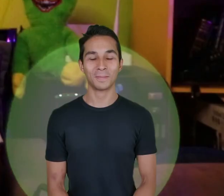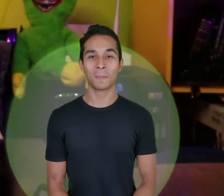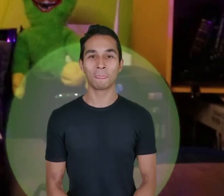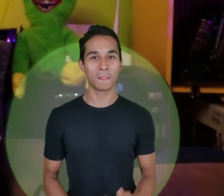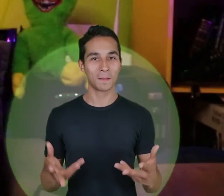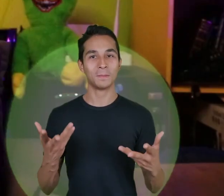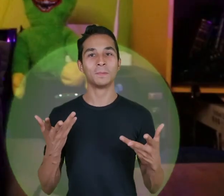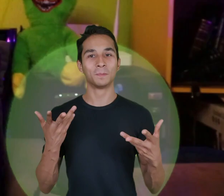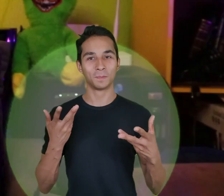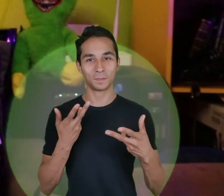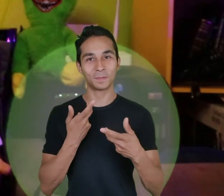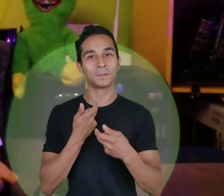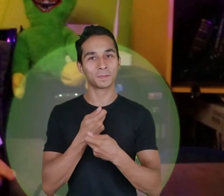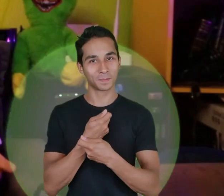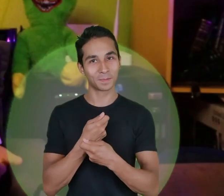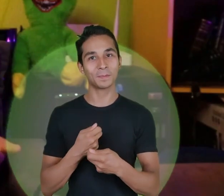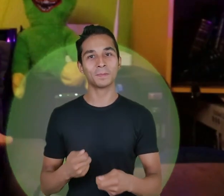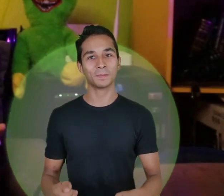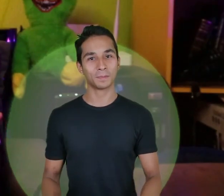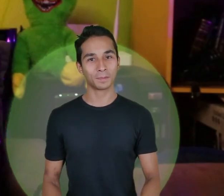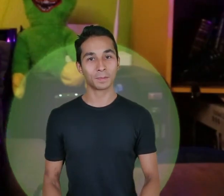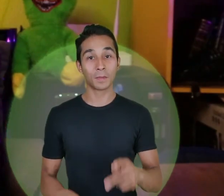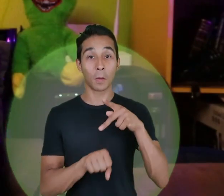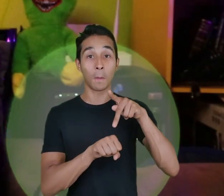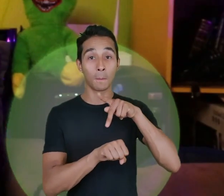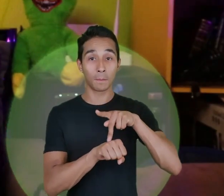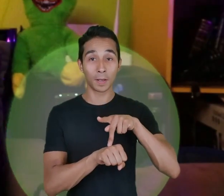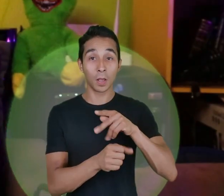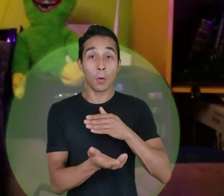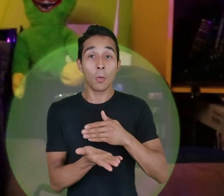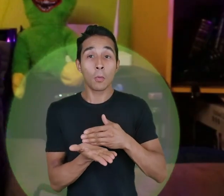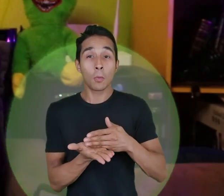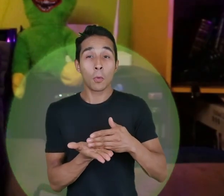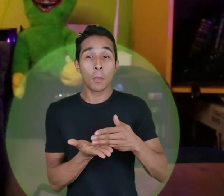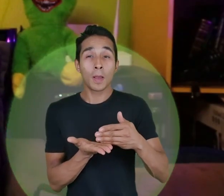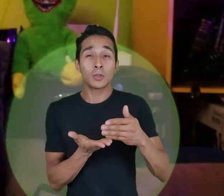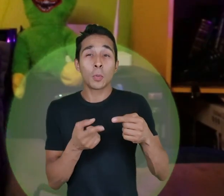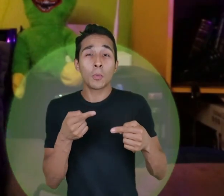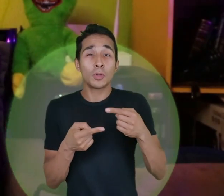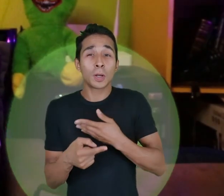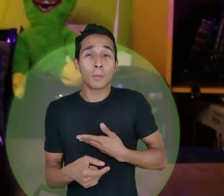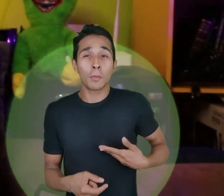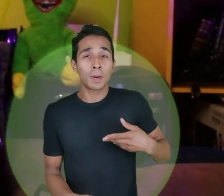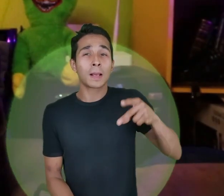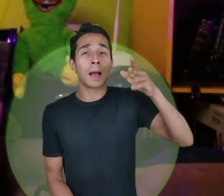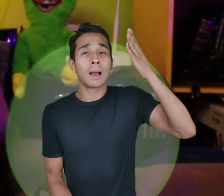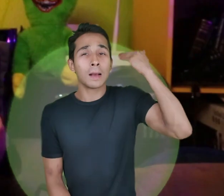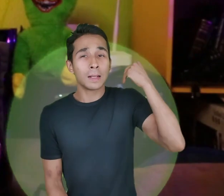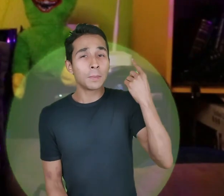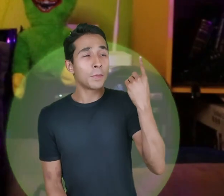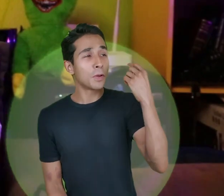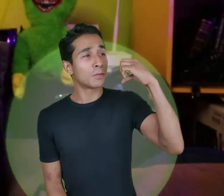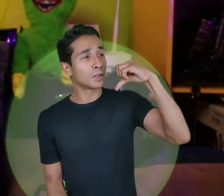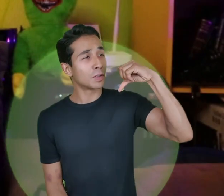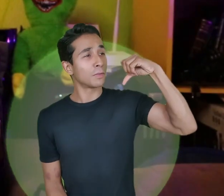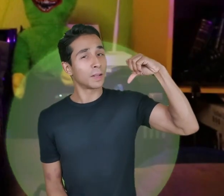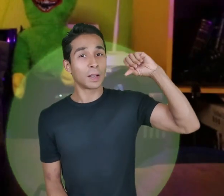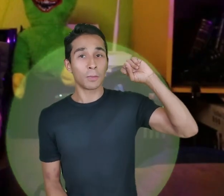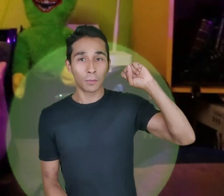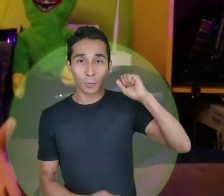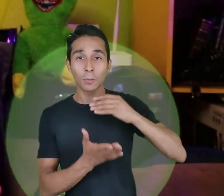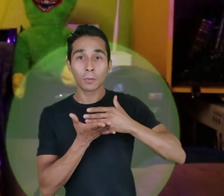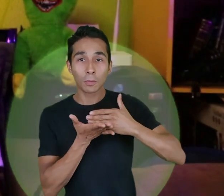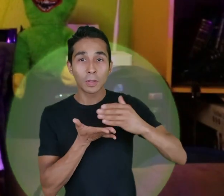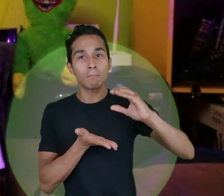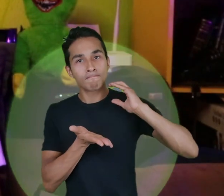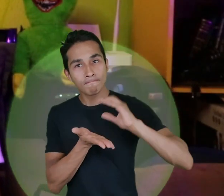É algo assim extraordinário, né? Porque é um país que começou a pensar suas políticas lá em 1998, começou a